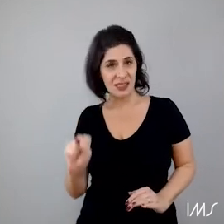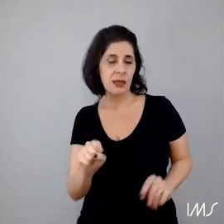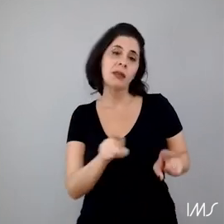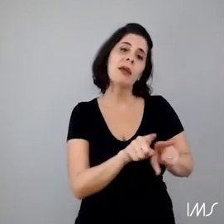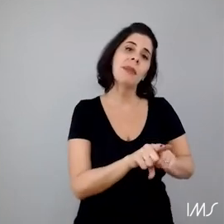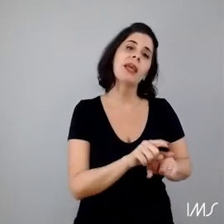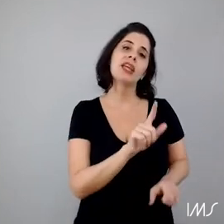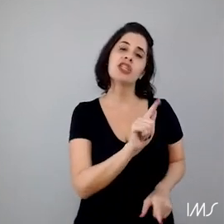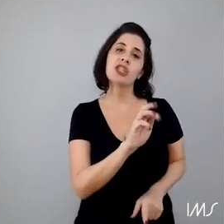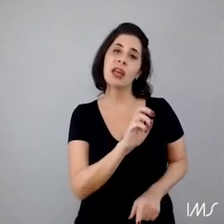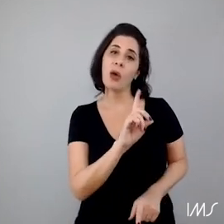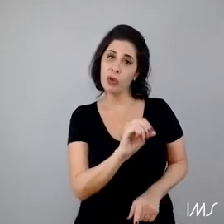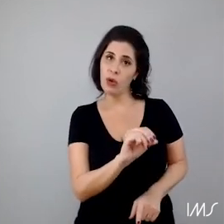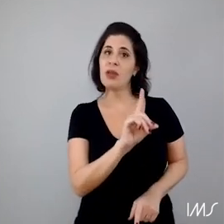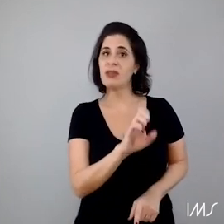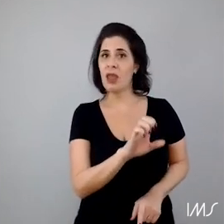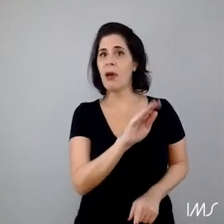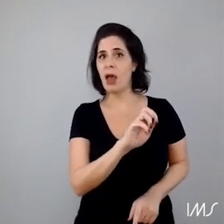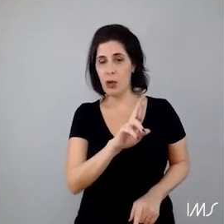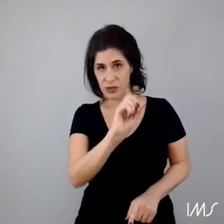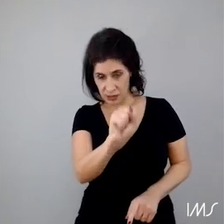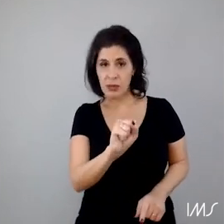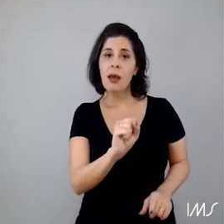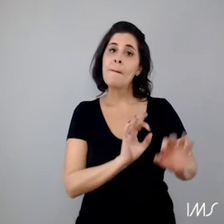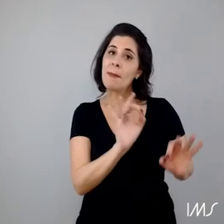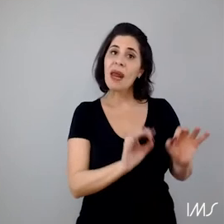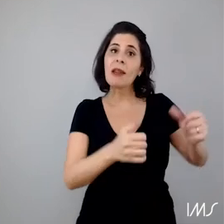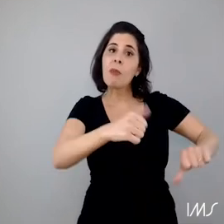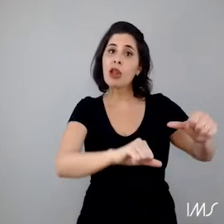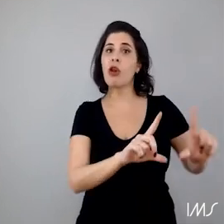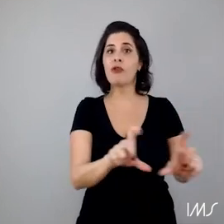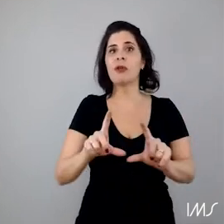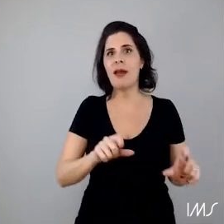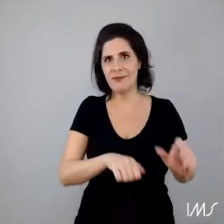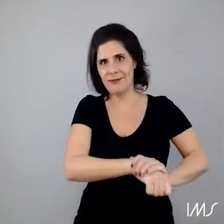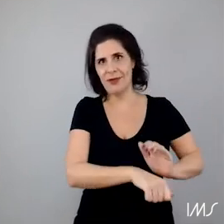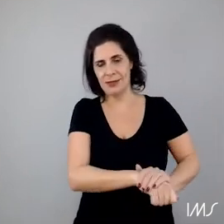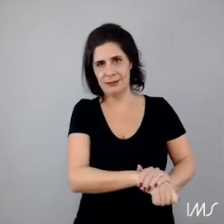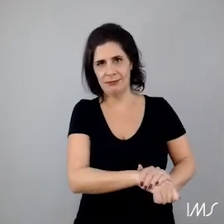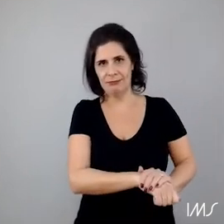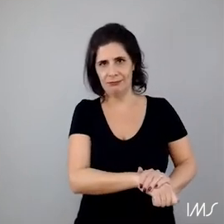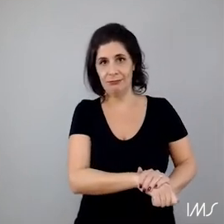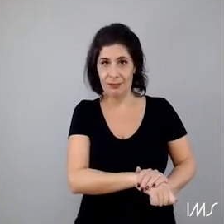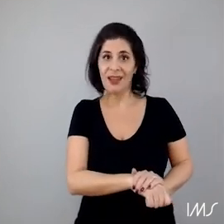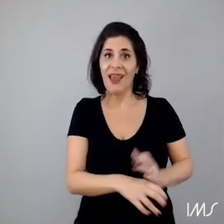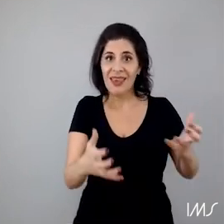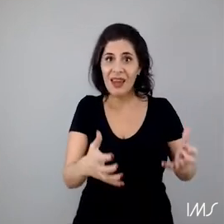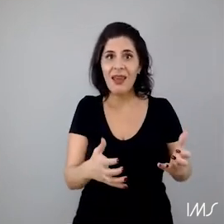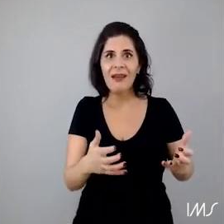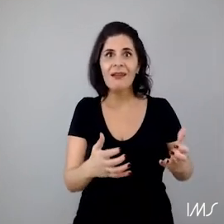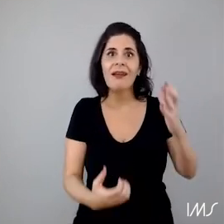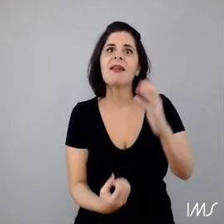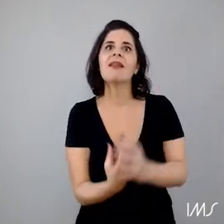para haver uma área de fotografia no museu. A coleção Pirelli MASP